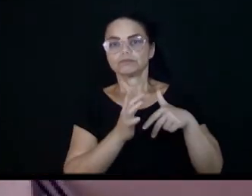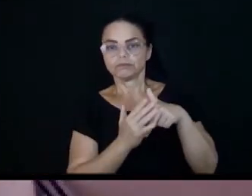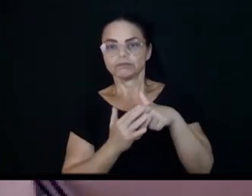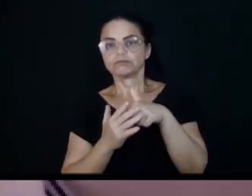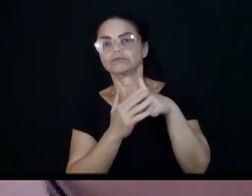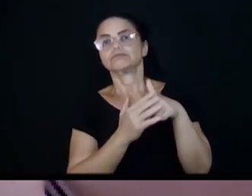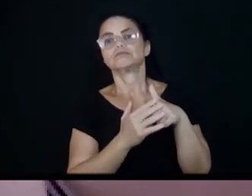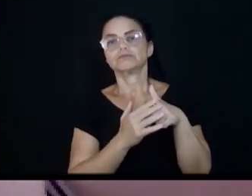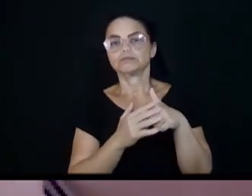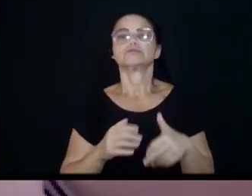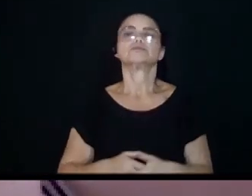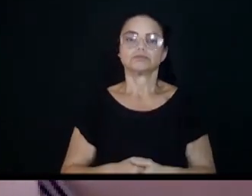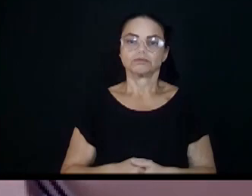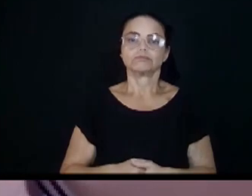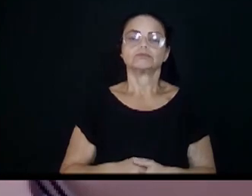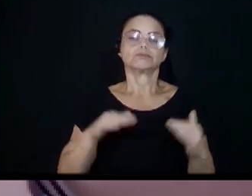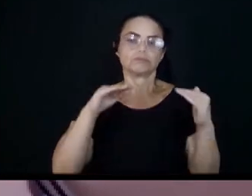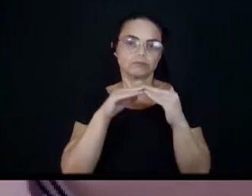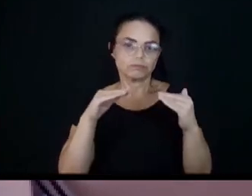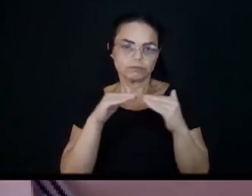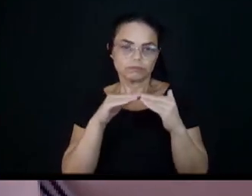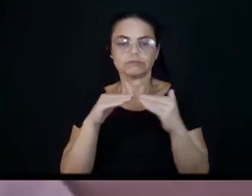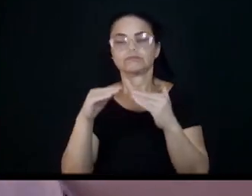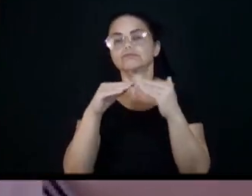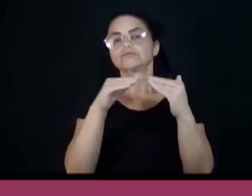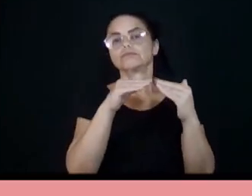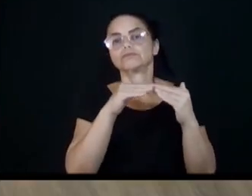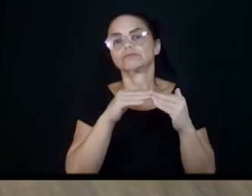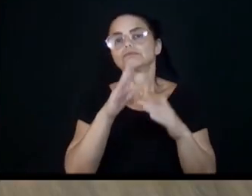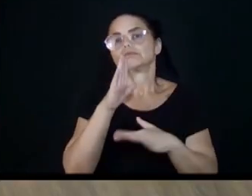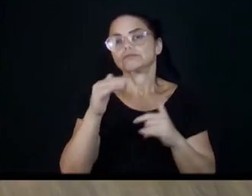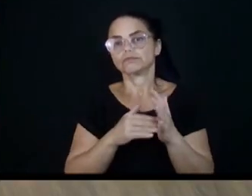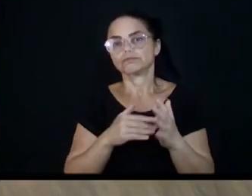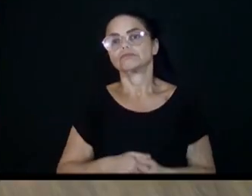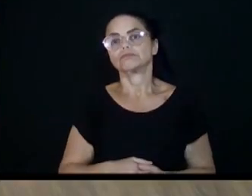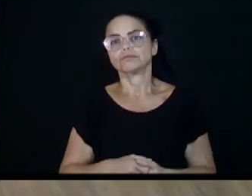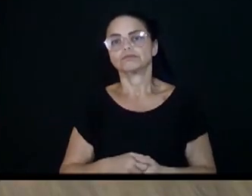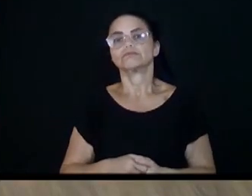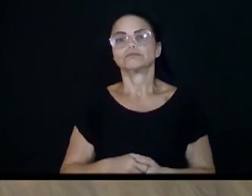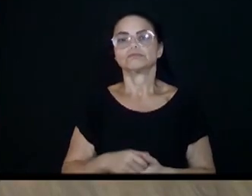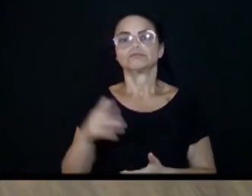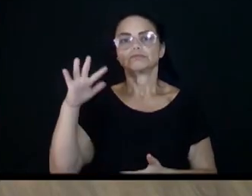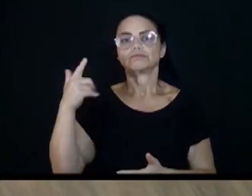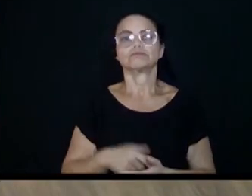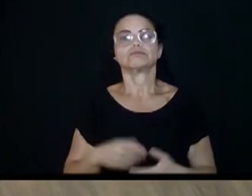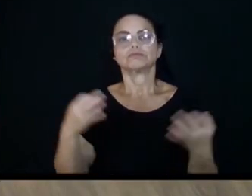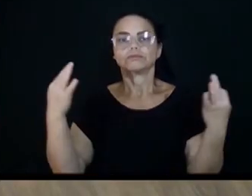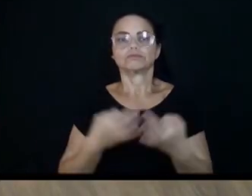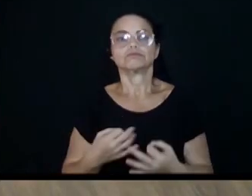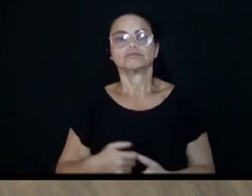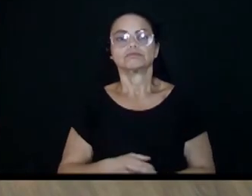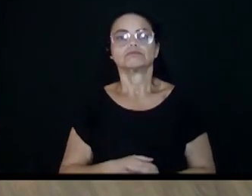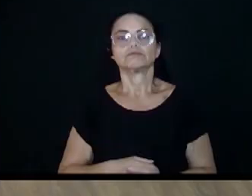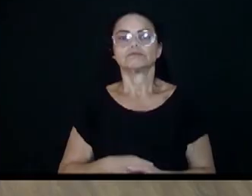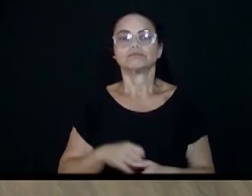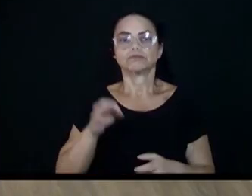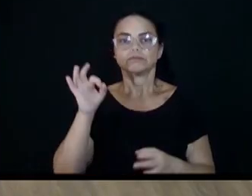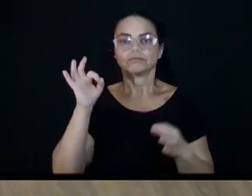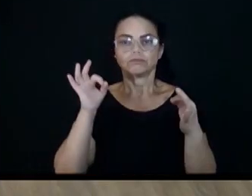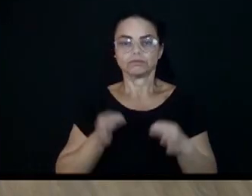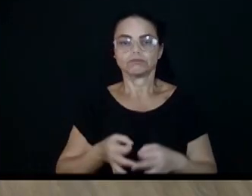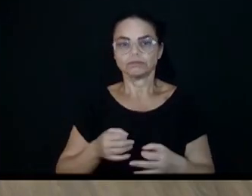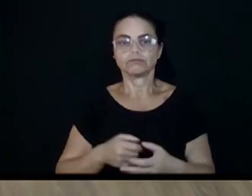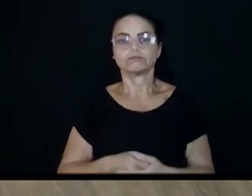muito de acordo com tudo isso que está acontecendo. Perfeito, doutor Rafael, exatamente, porque essa a lei ela